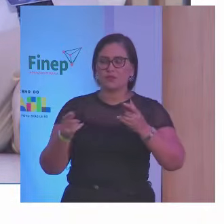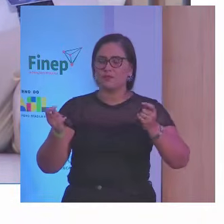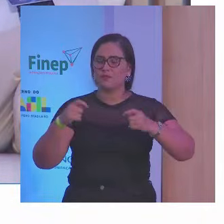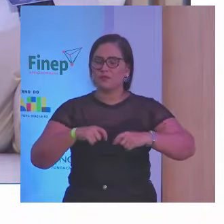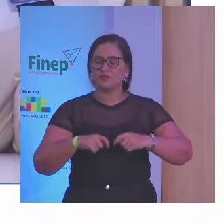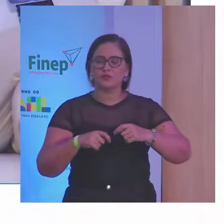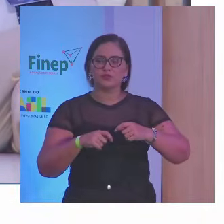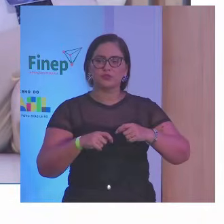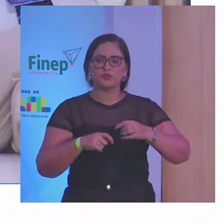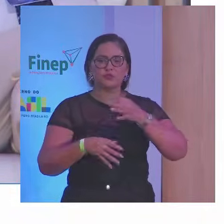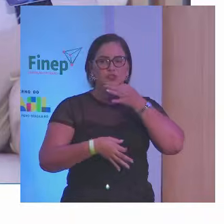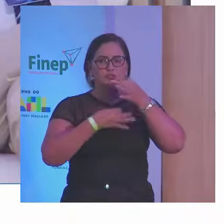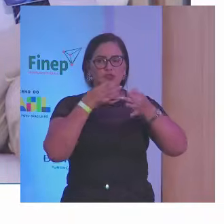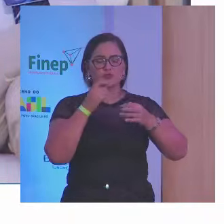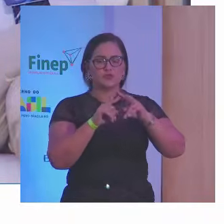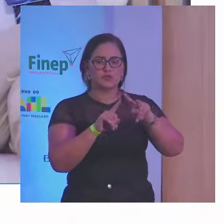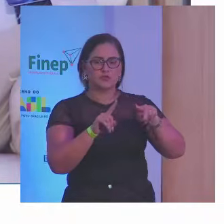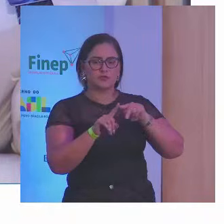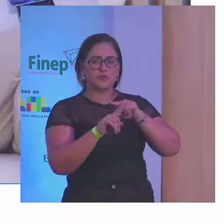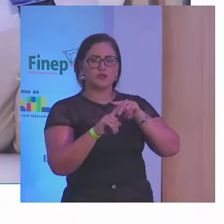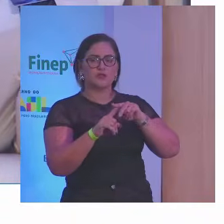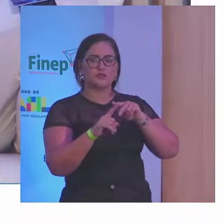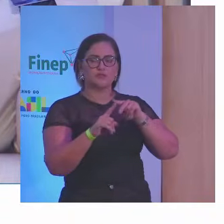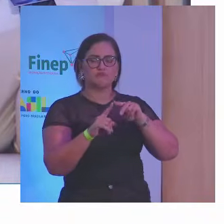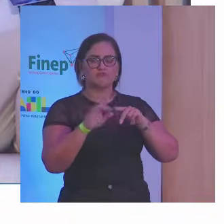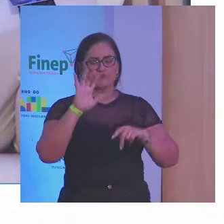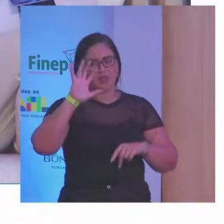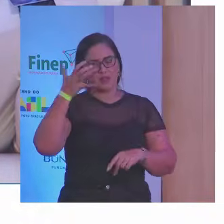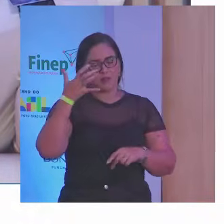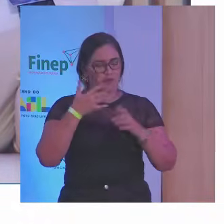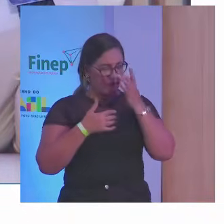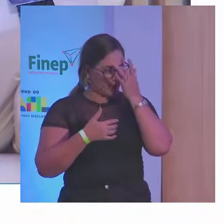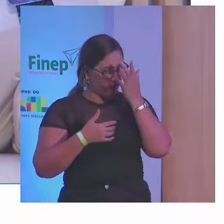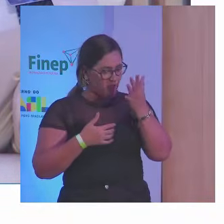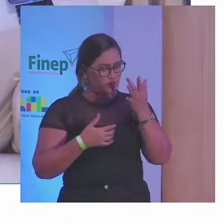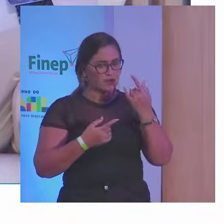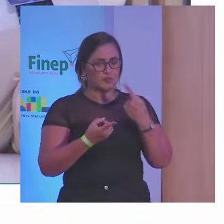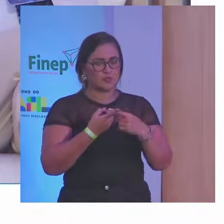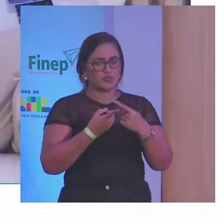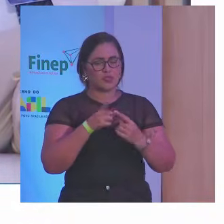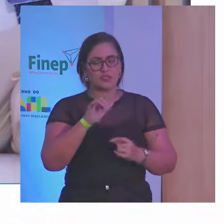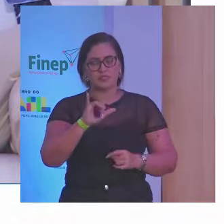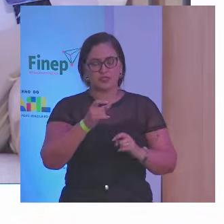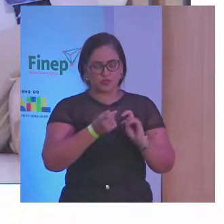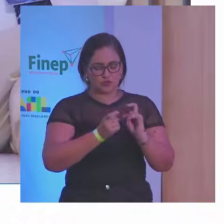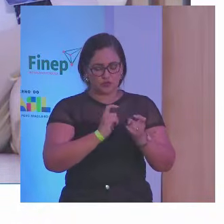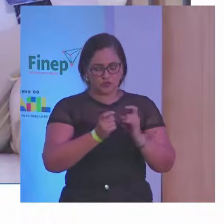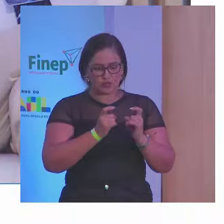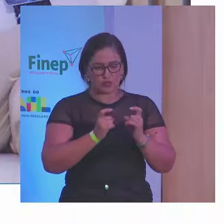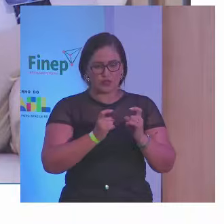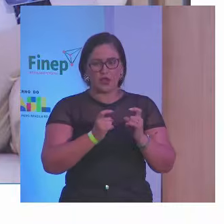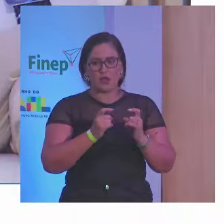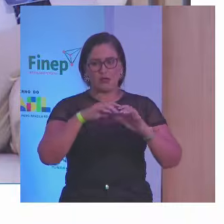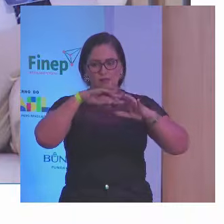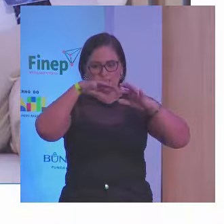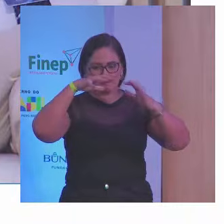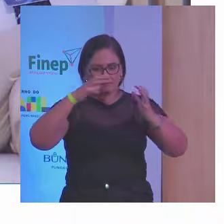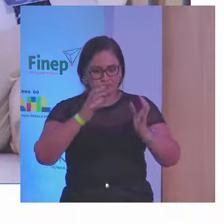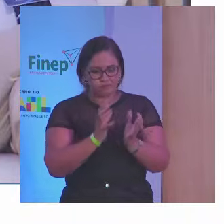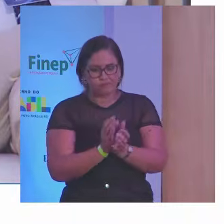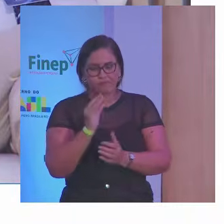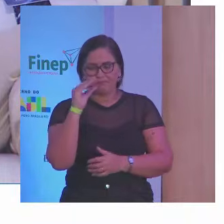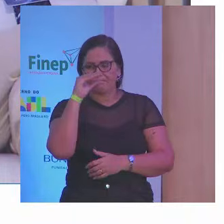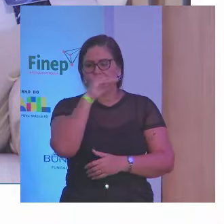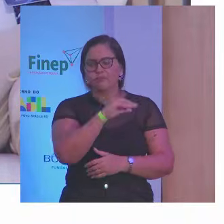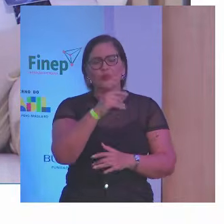vista climático-ambiental, ser contra fácil, né? Porque se a gente está discutindo aquecimento global, né,